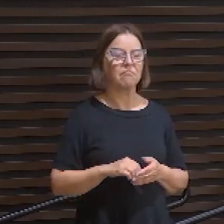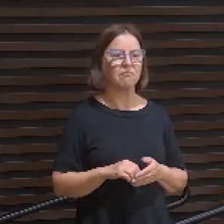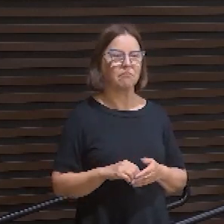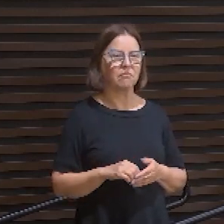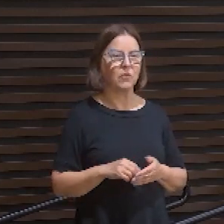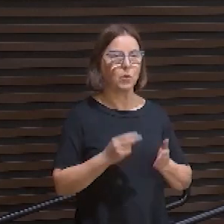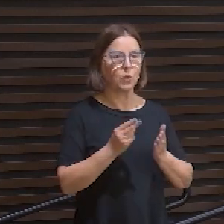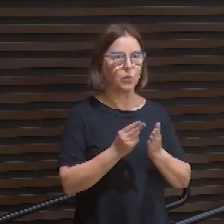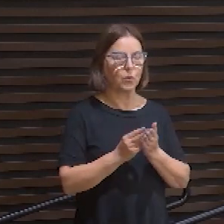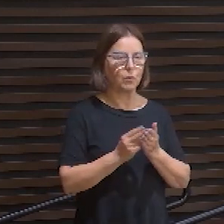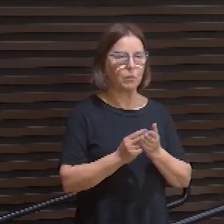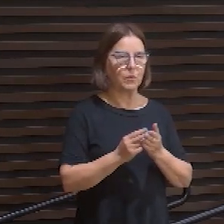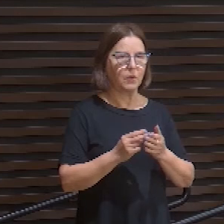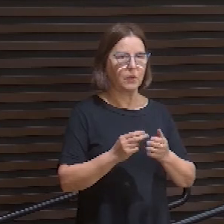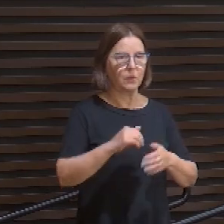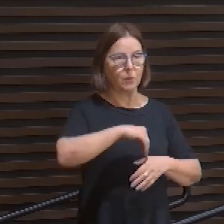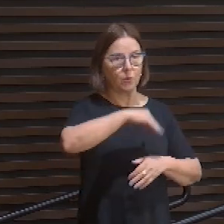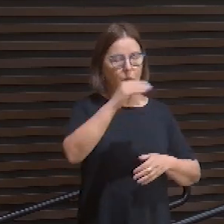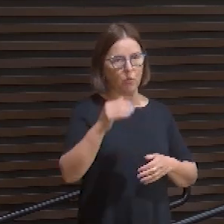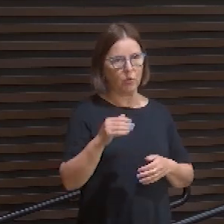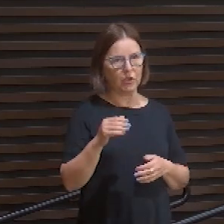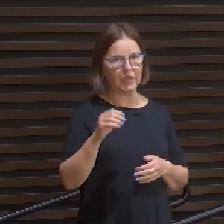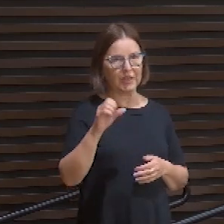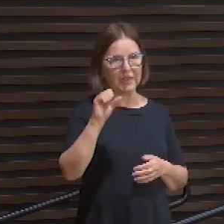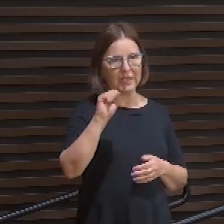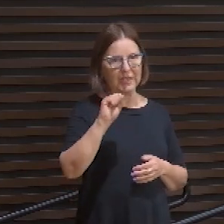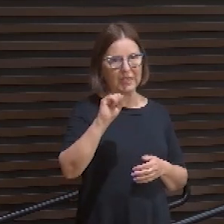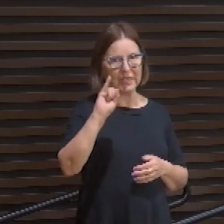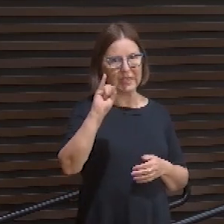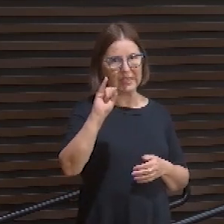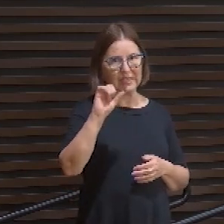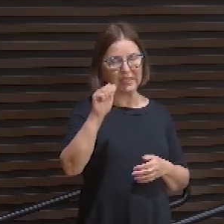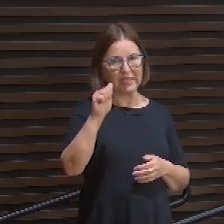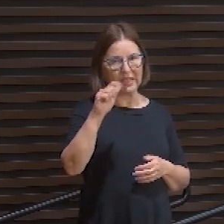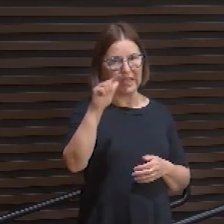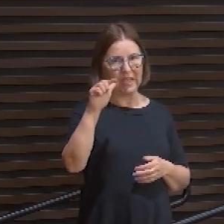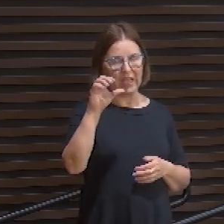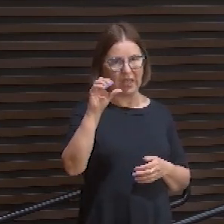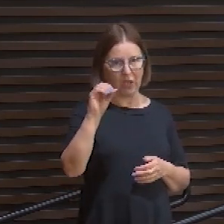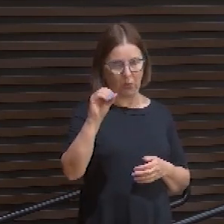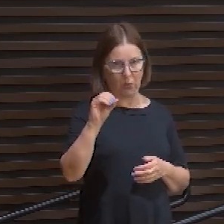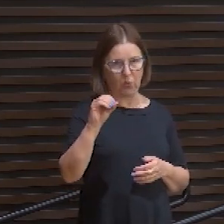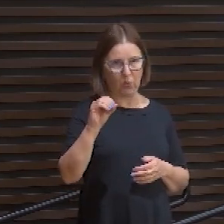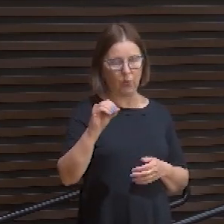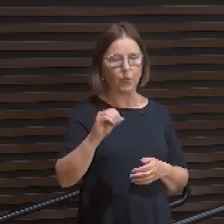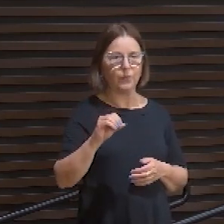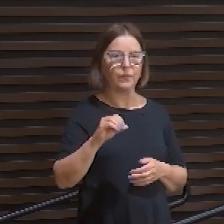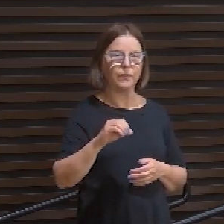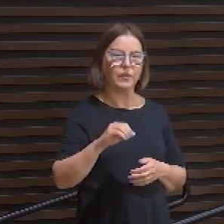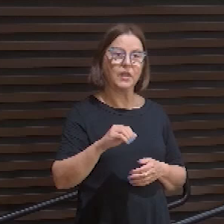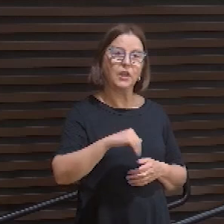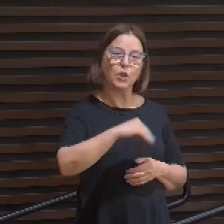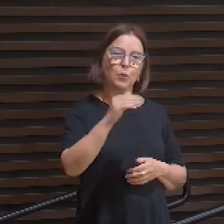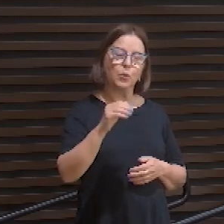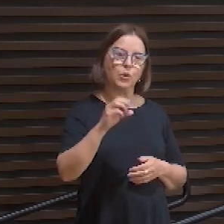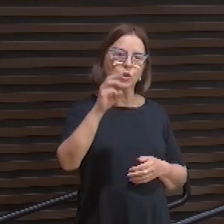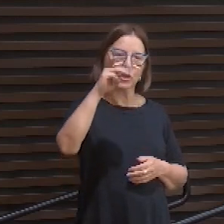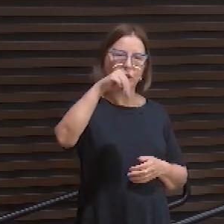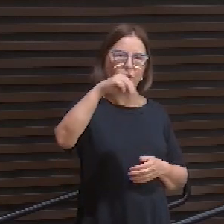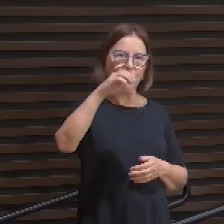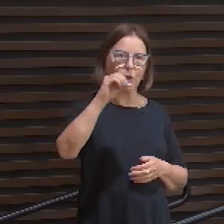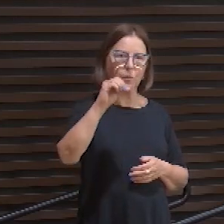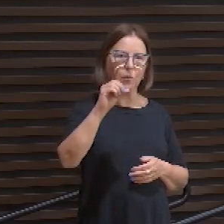Sião e Moriá fazem parte ali de uma colina, e dali eles tiraram